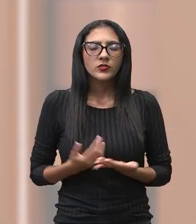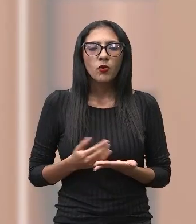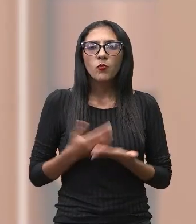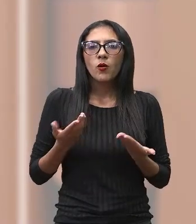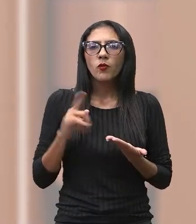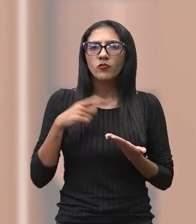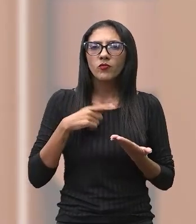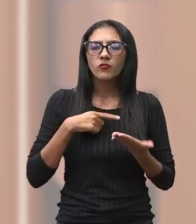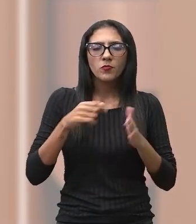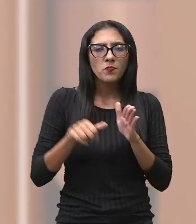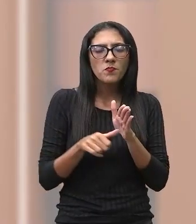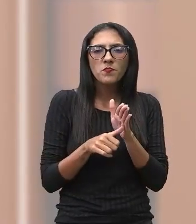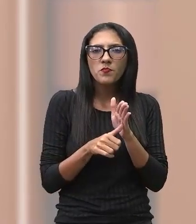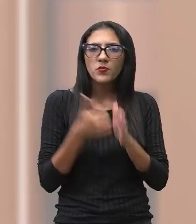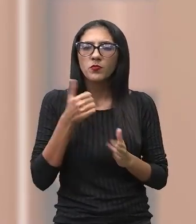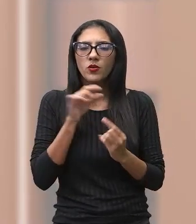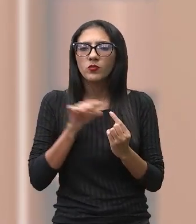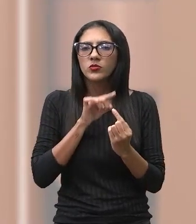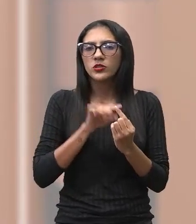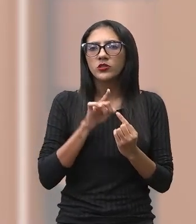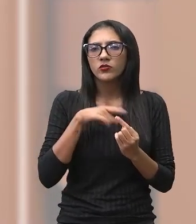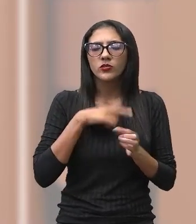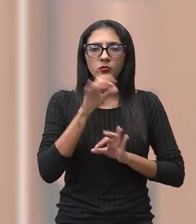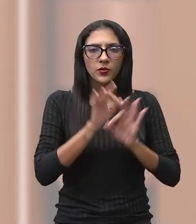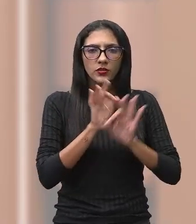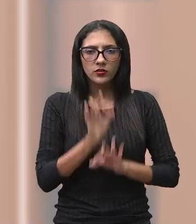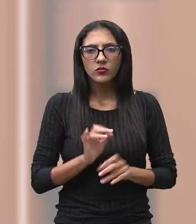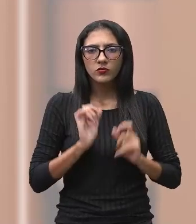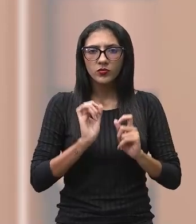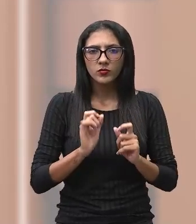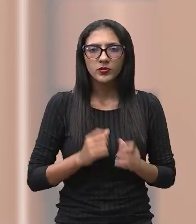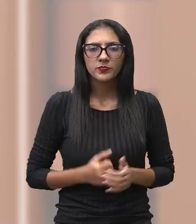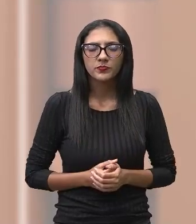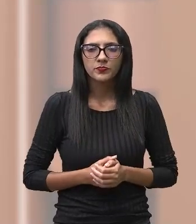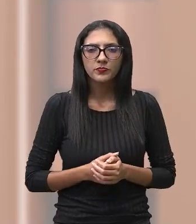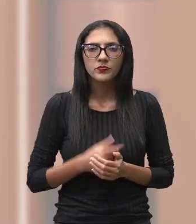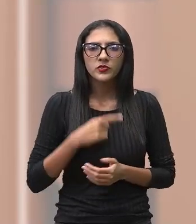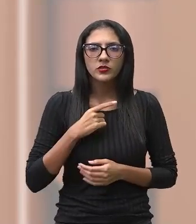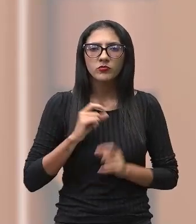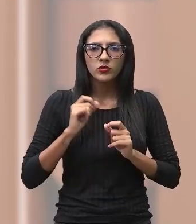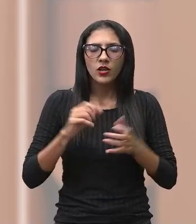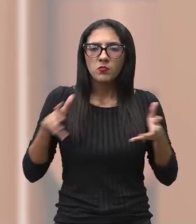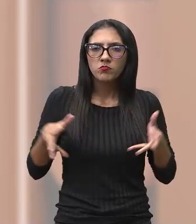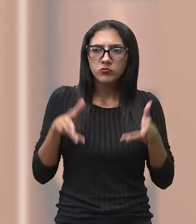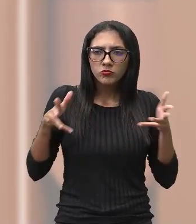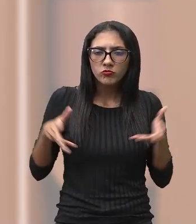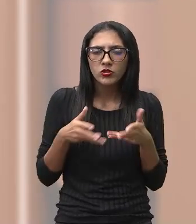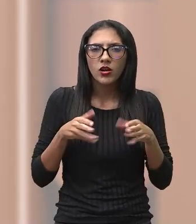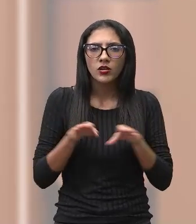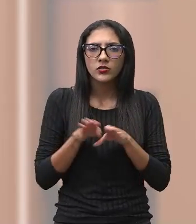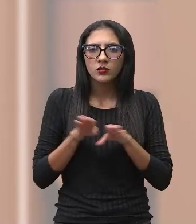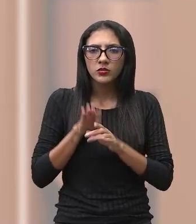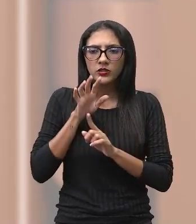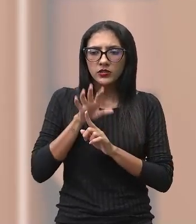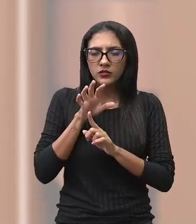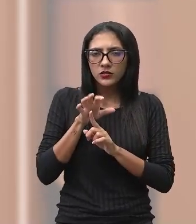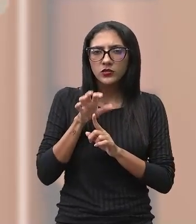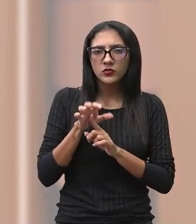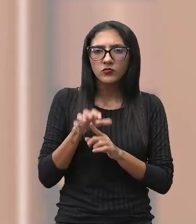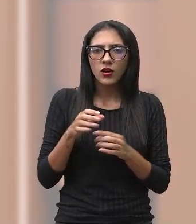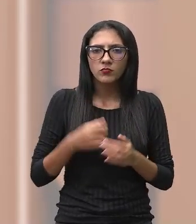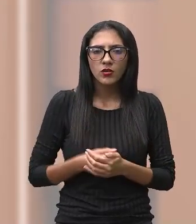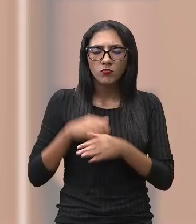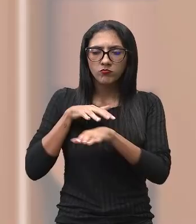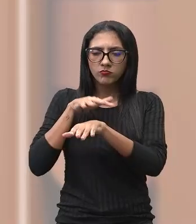Bush relacionada à guerra ao terror foi provocar a invasão, né, do Afeganistão,